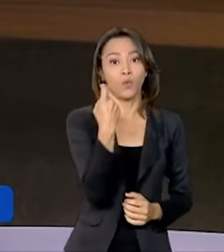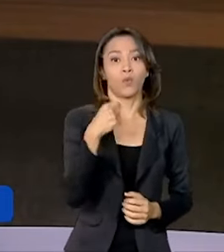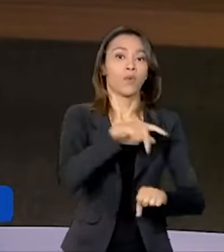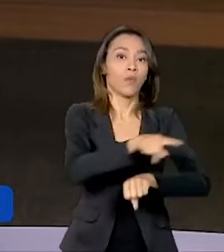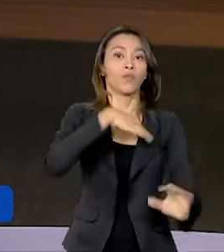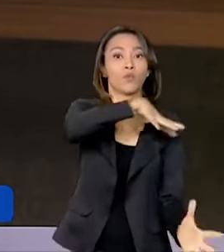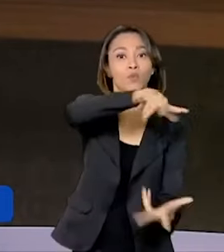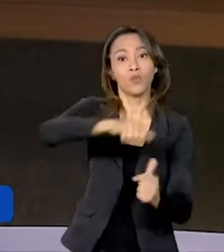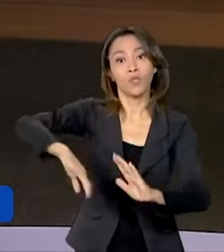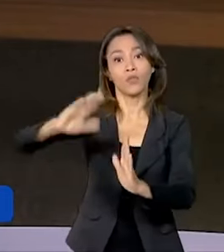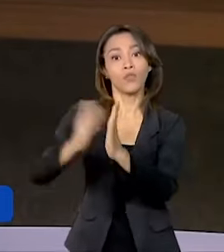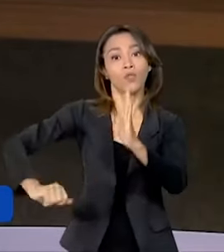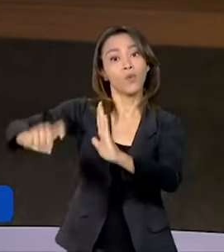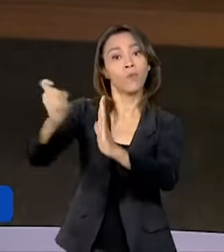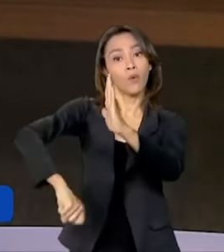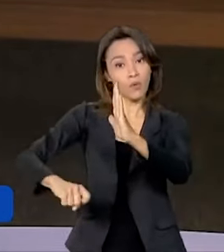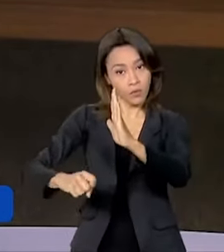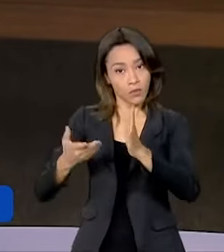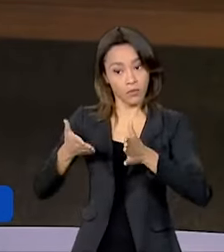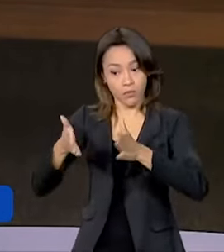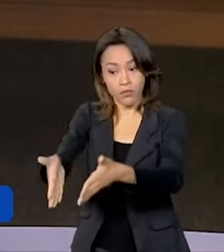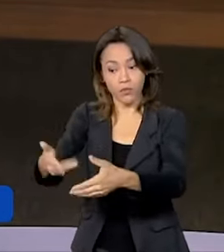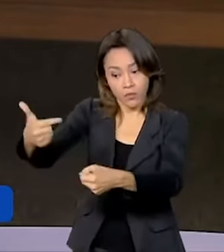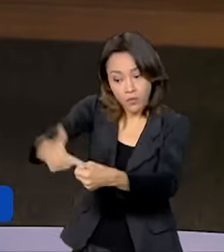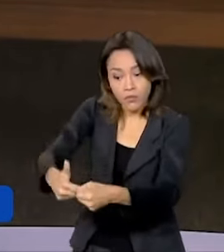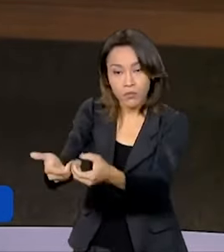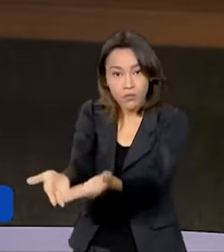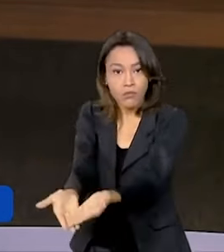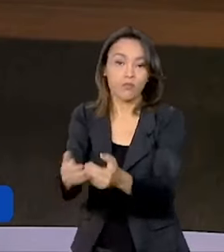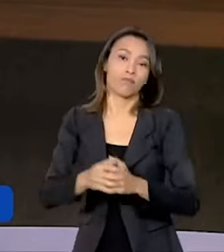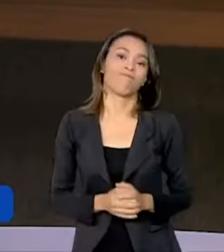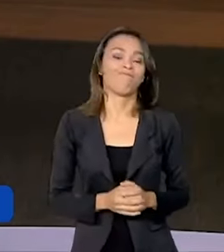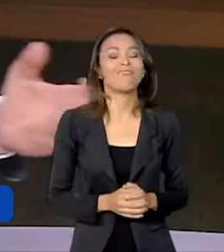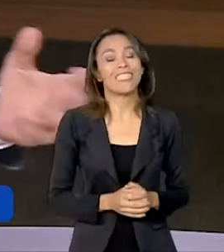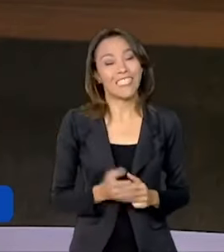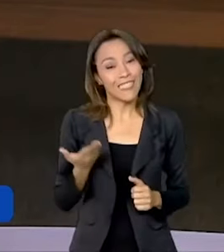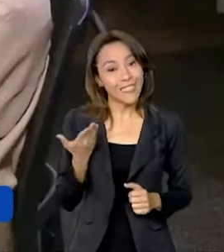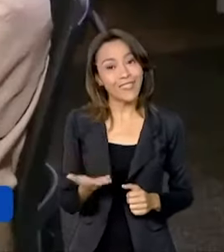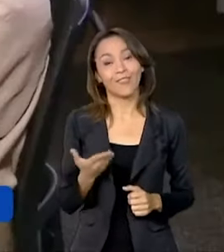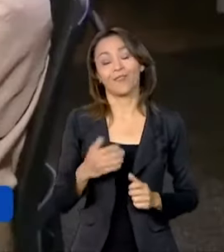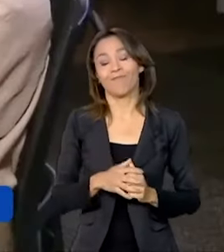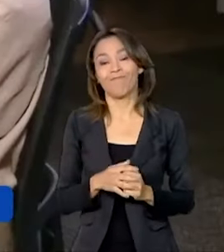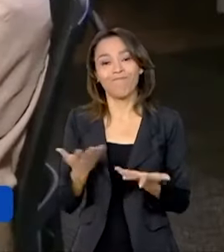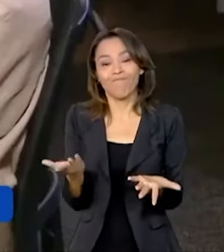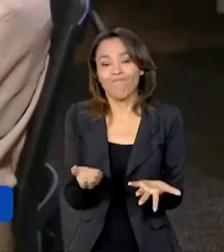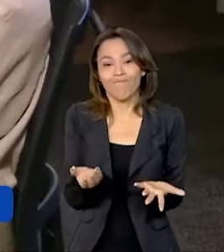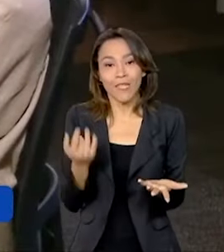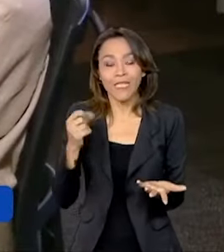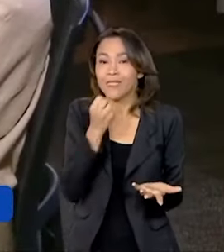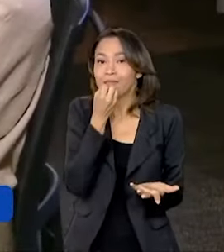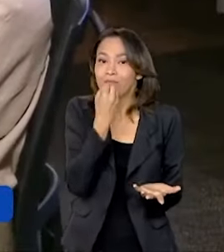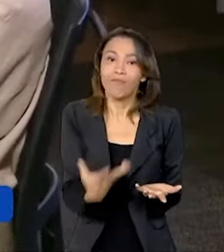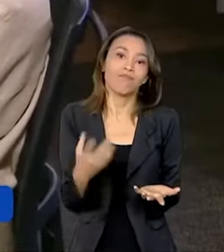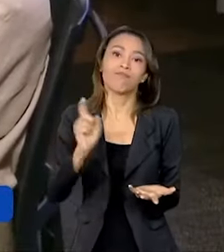combustível fóssil eu não eh essas coisas vão na cont Contramão do que o país precisa para